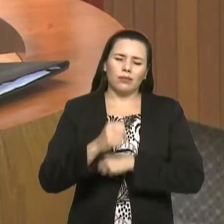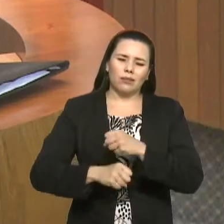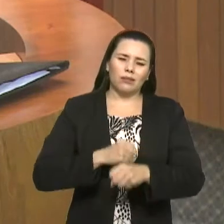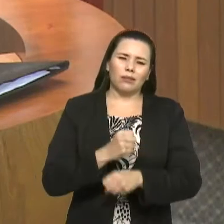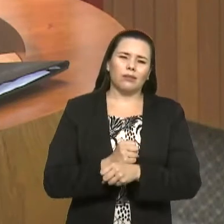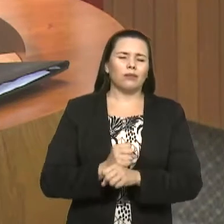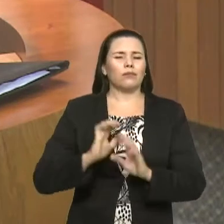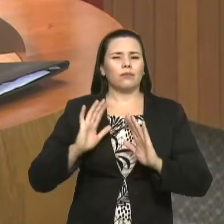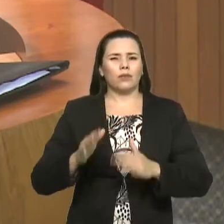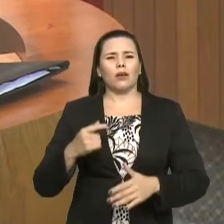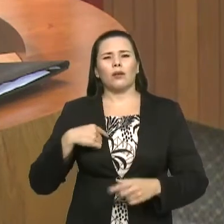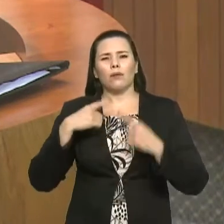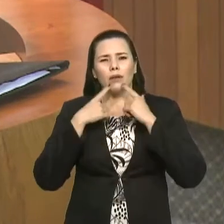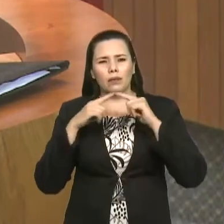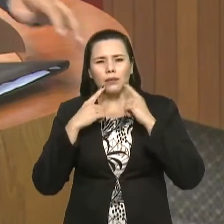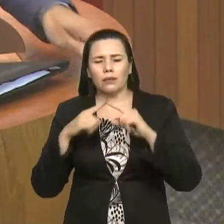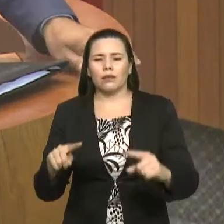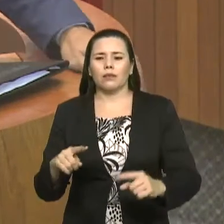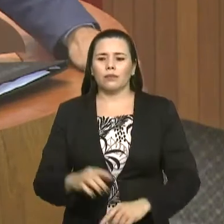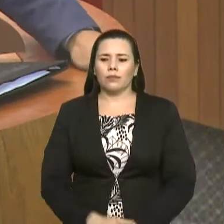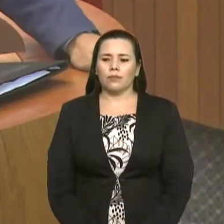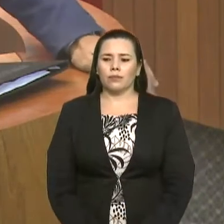a verdadeira...